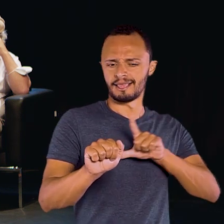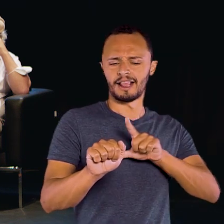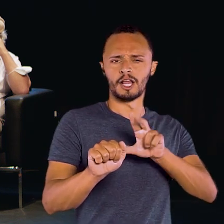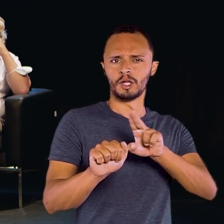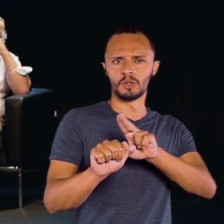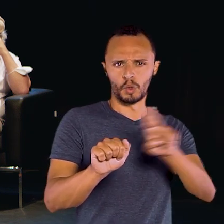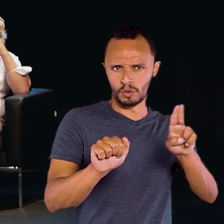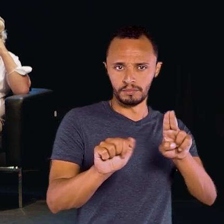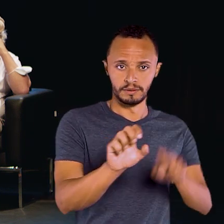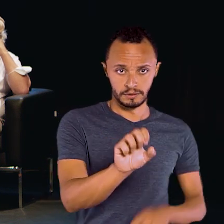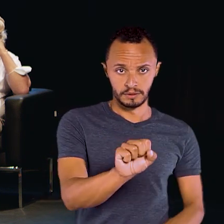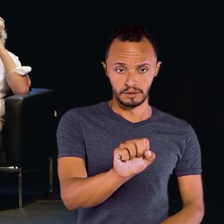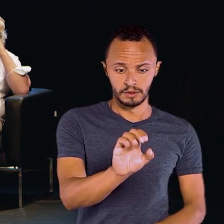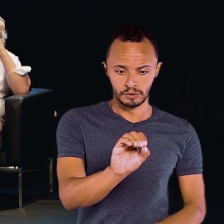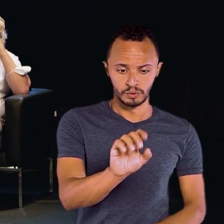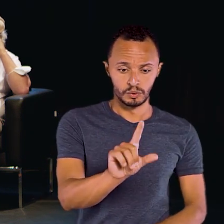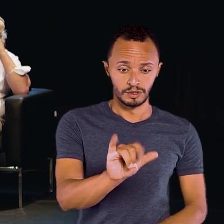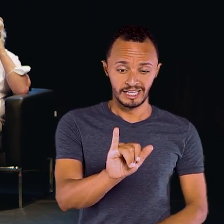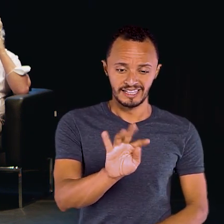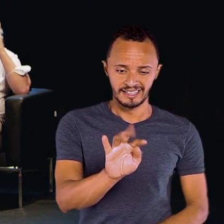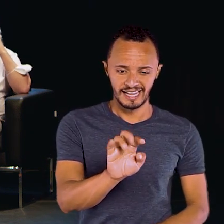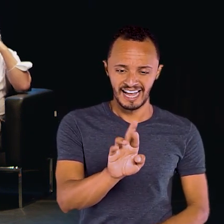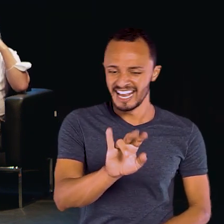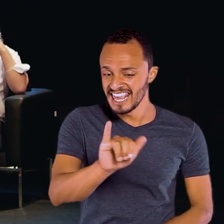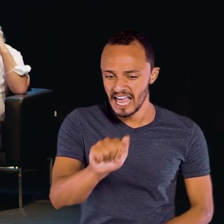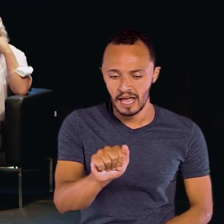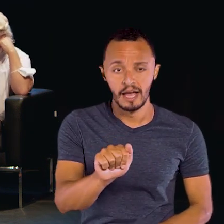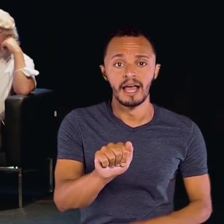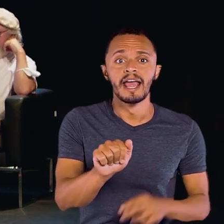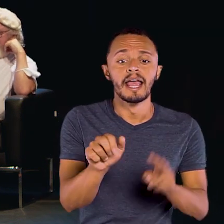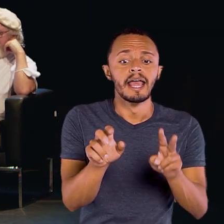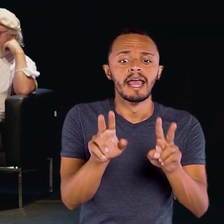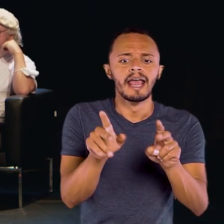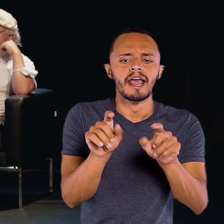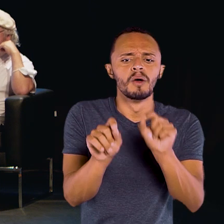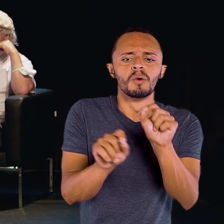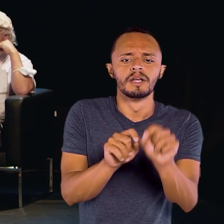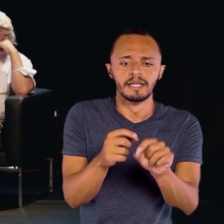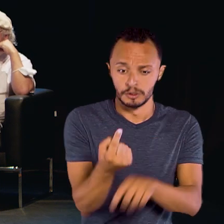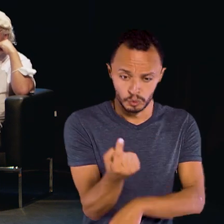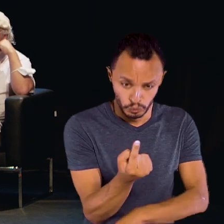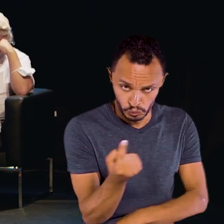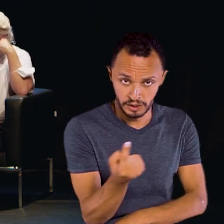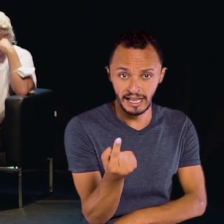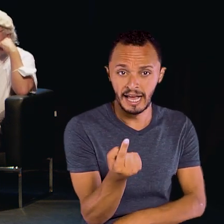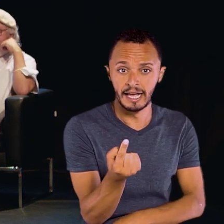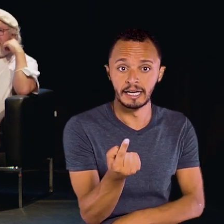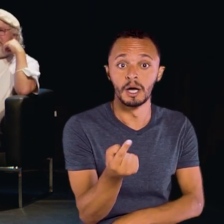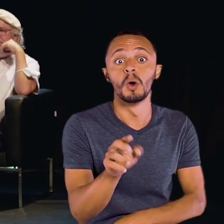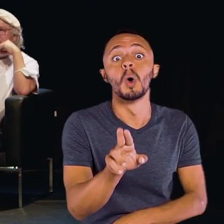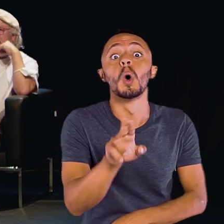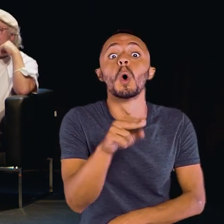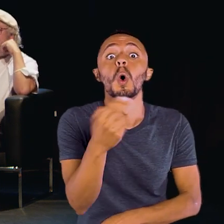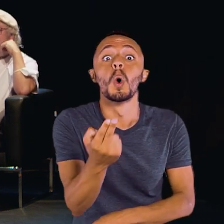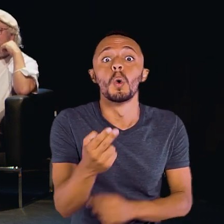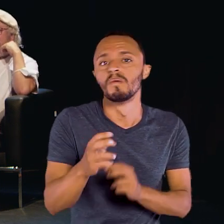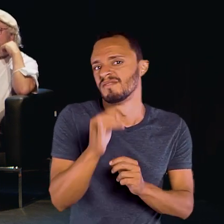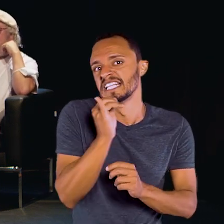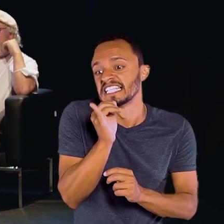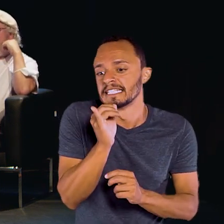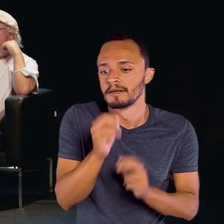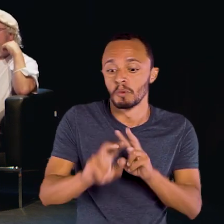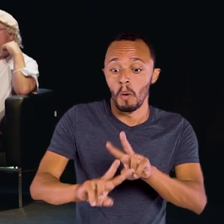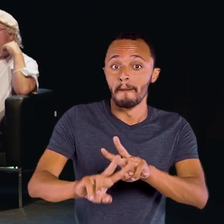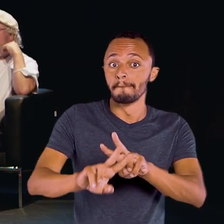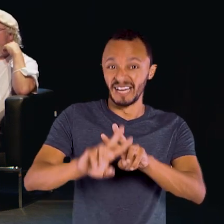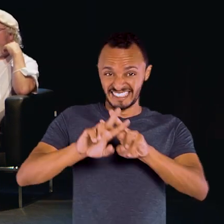né, que você é uma guinada na tua carreira de escritora, de romancista, né? Mas eu queria